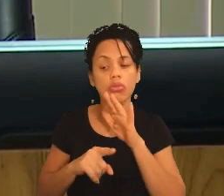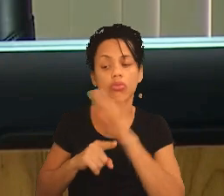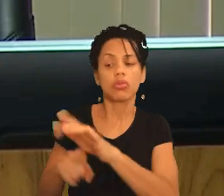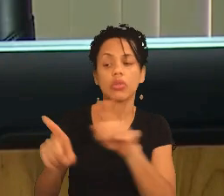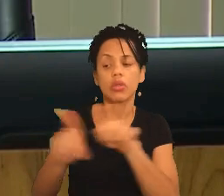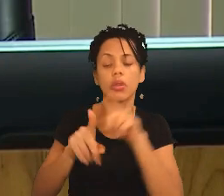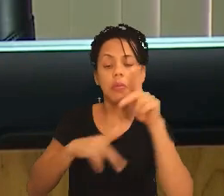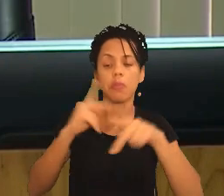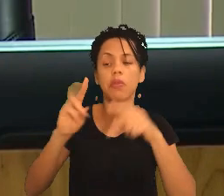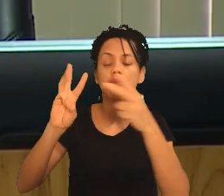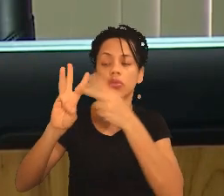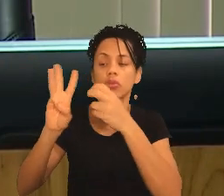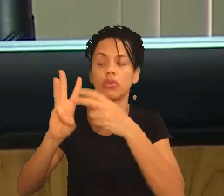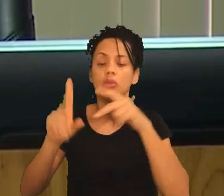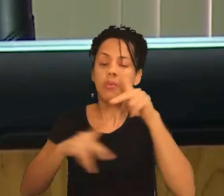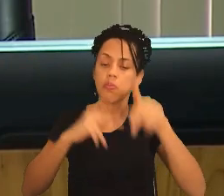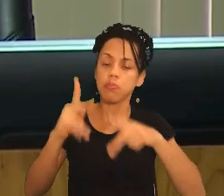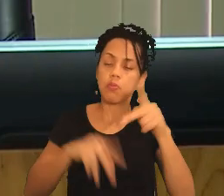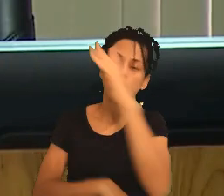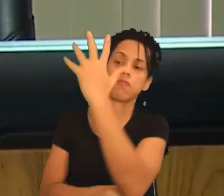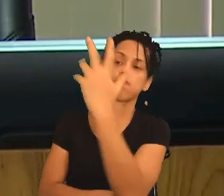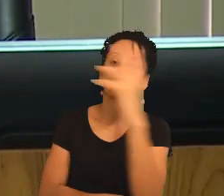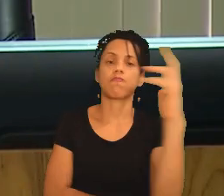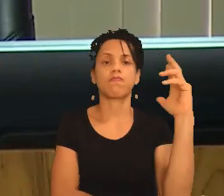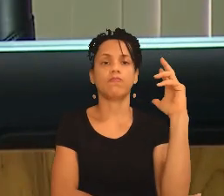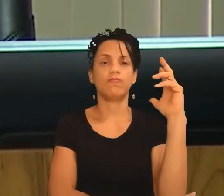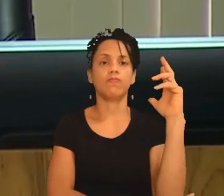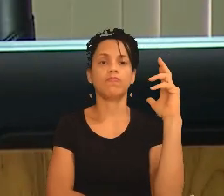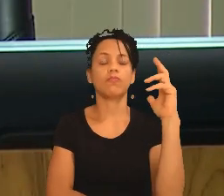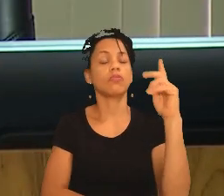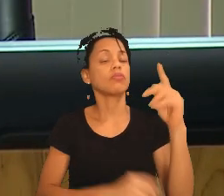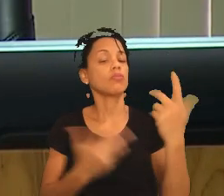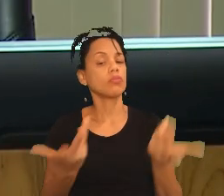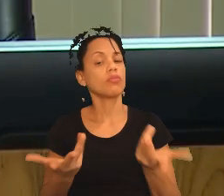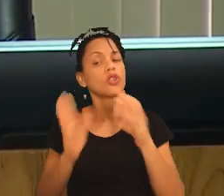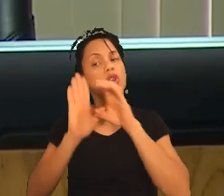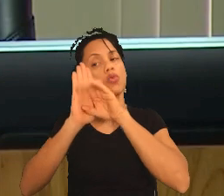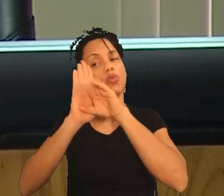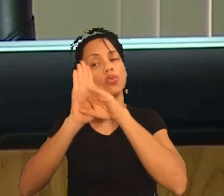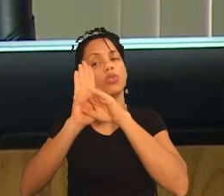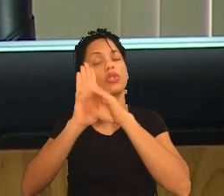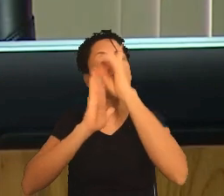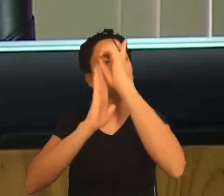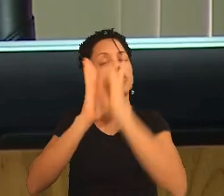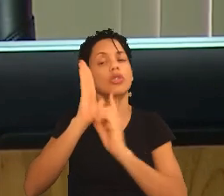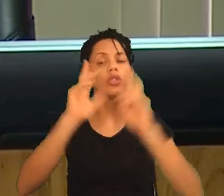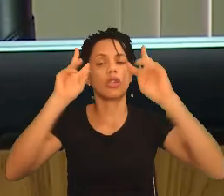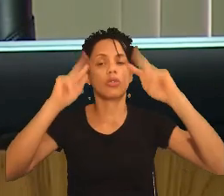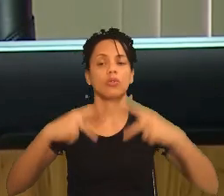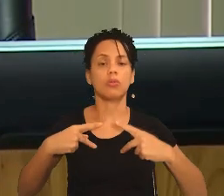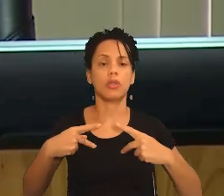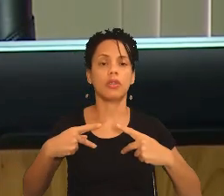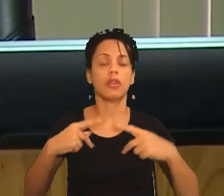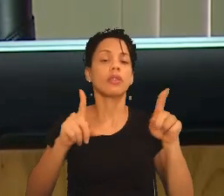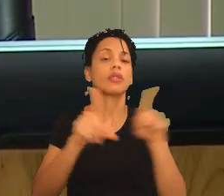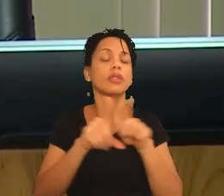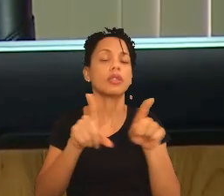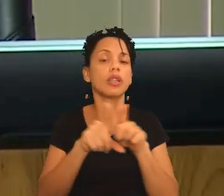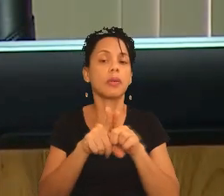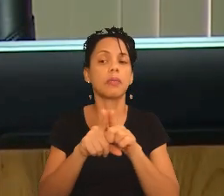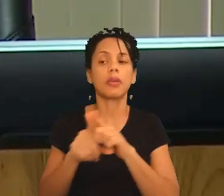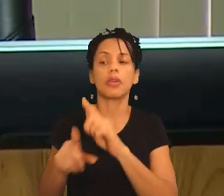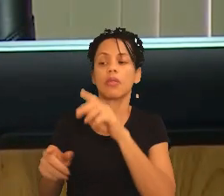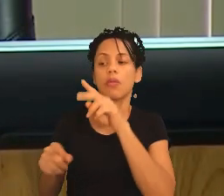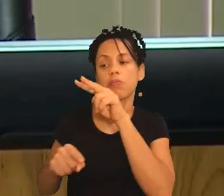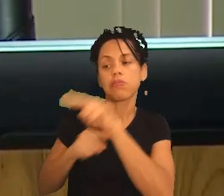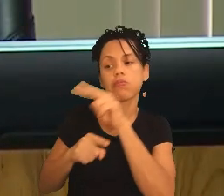aí traçar caminhos e planos de como a nossa justiça, né, o nosso Estado brasileiro possa contemplar também